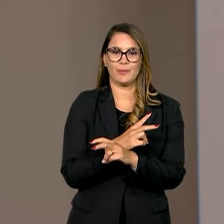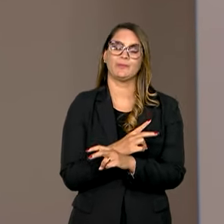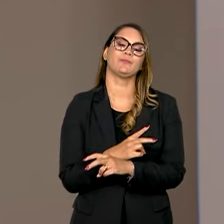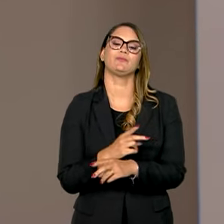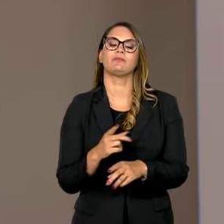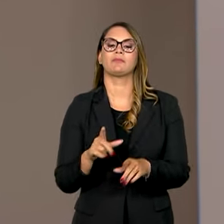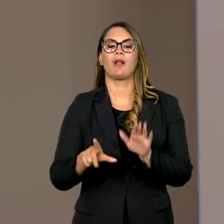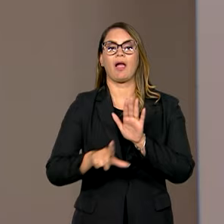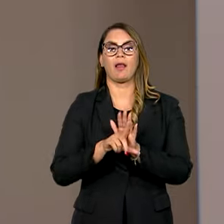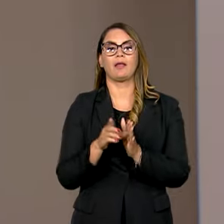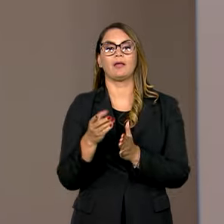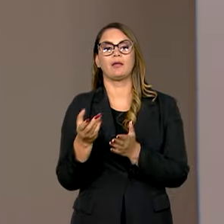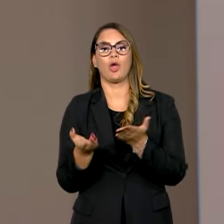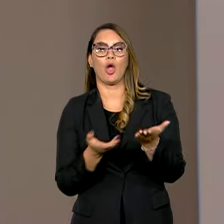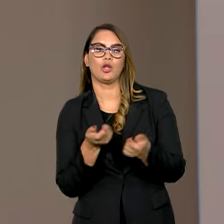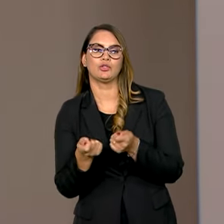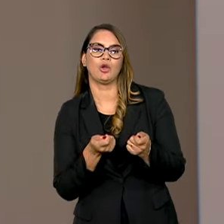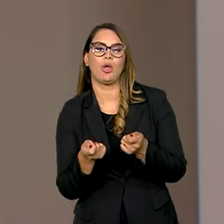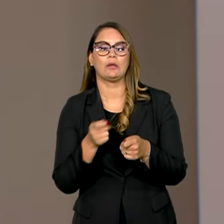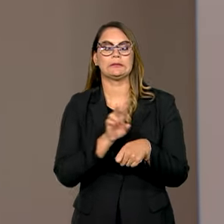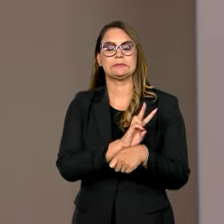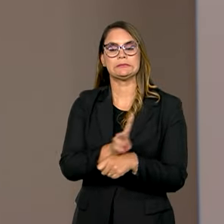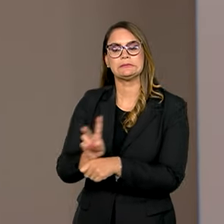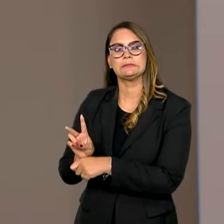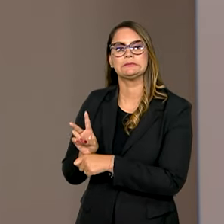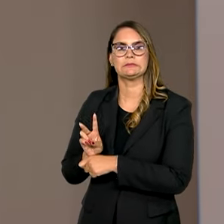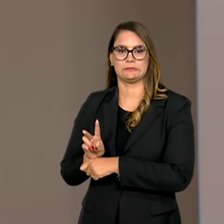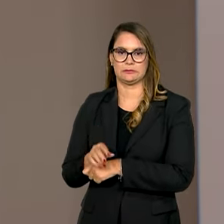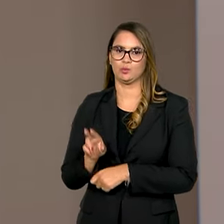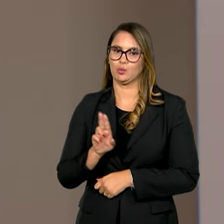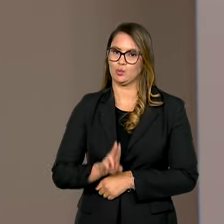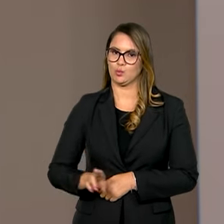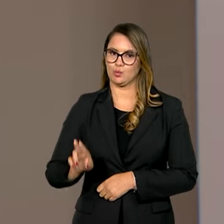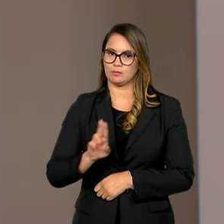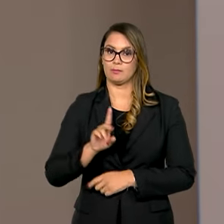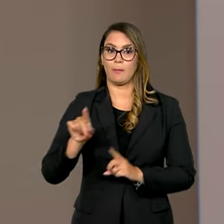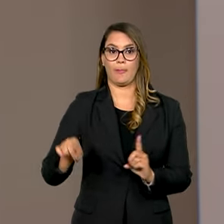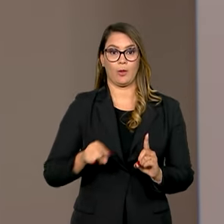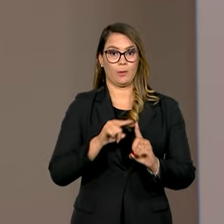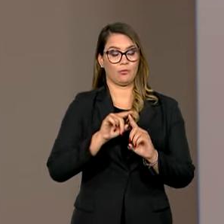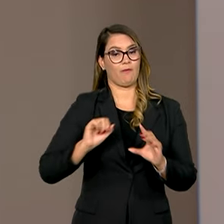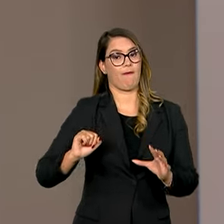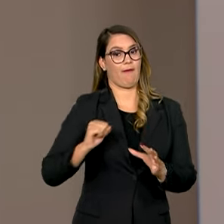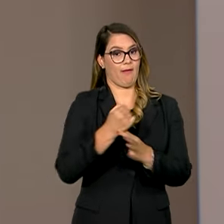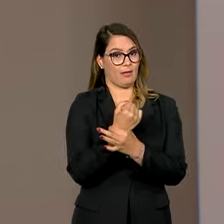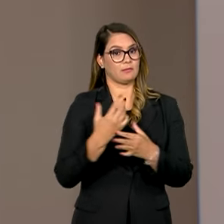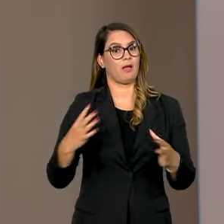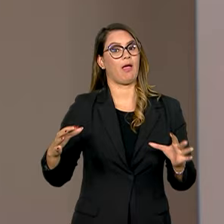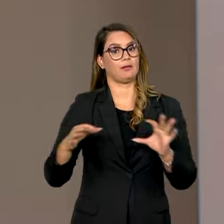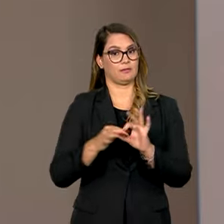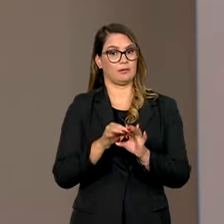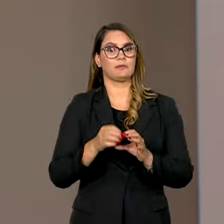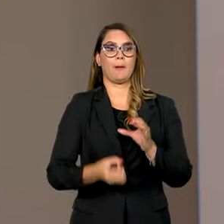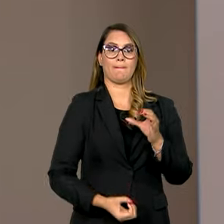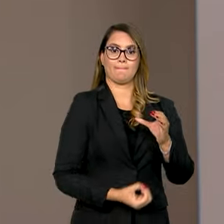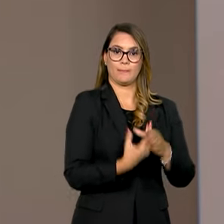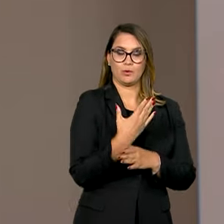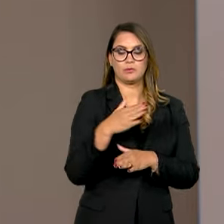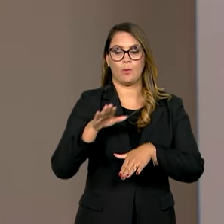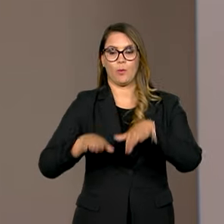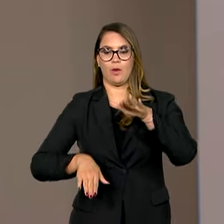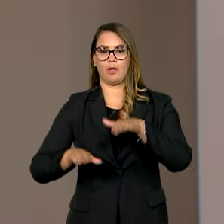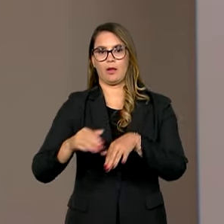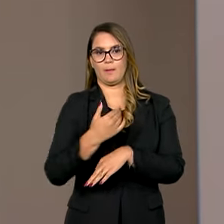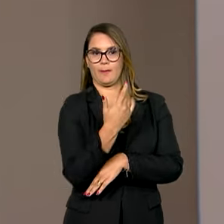do controle inspeção e fiscalização dos fertilizantes o objetivo é garantir a integração entre a produção e o